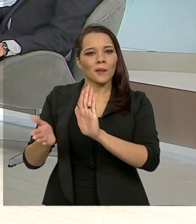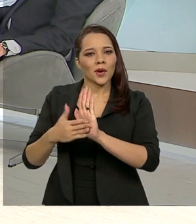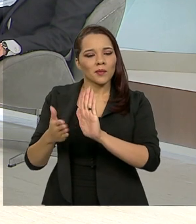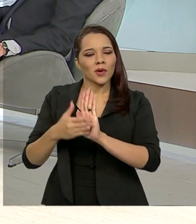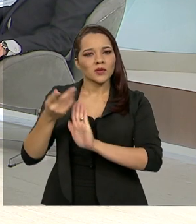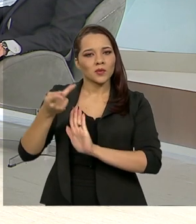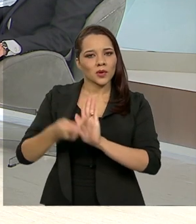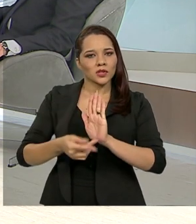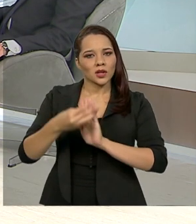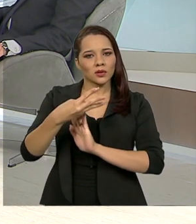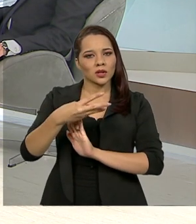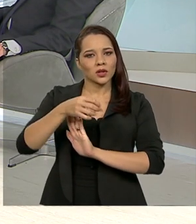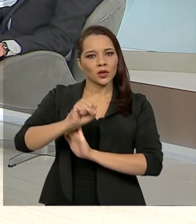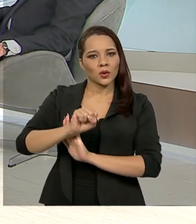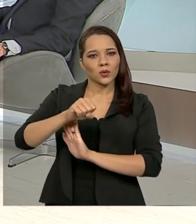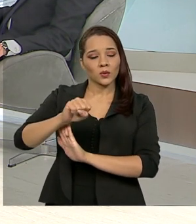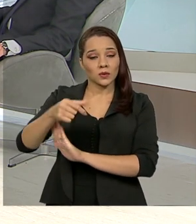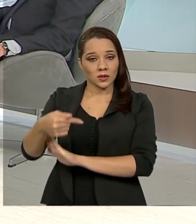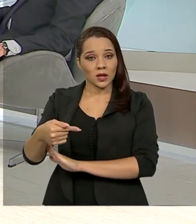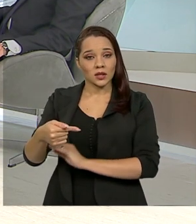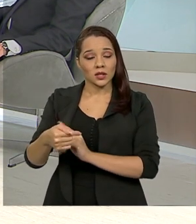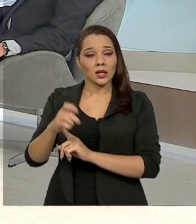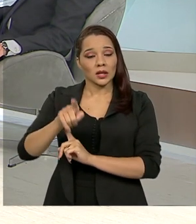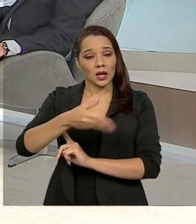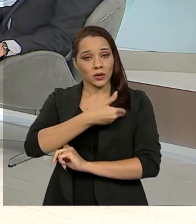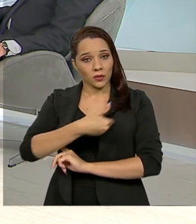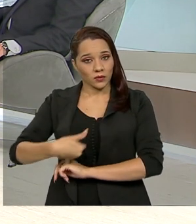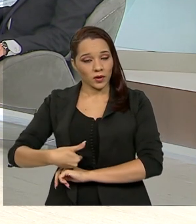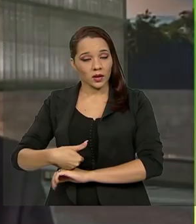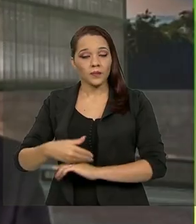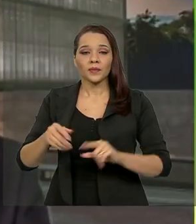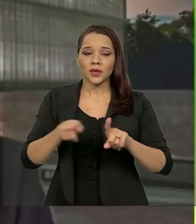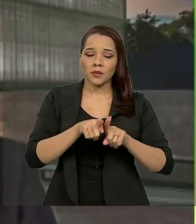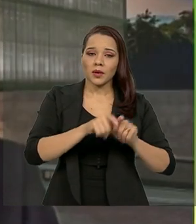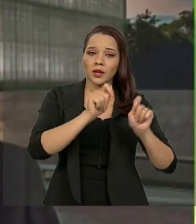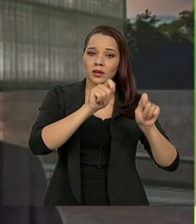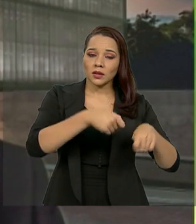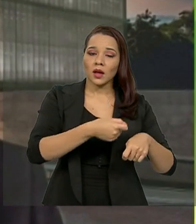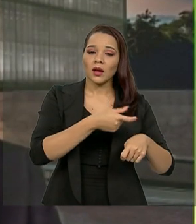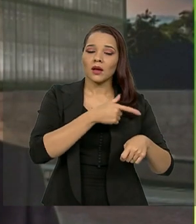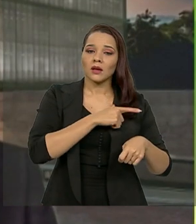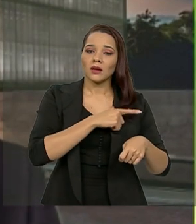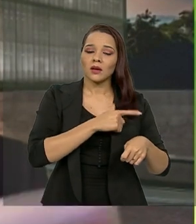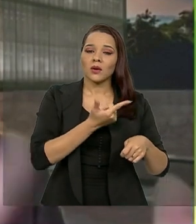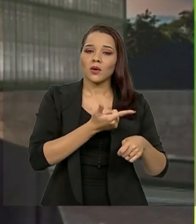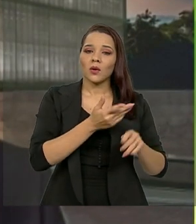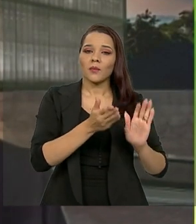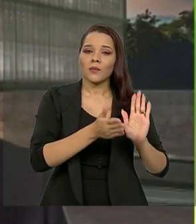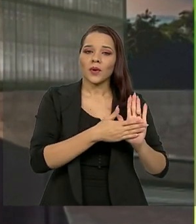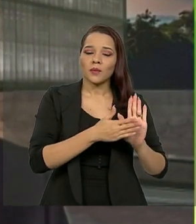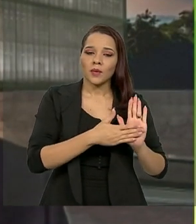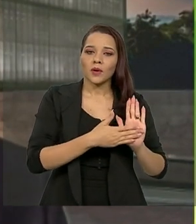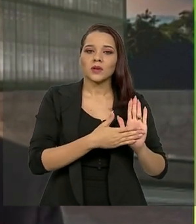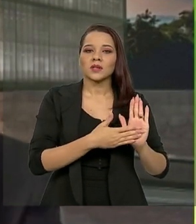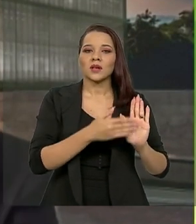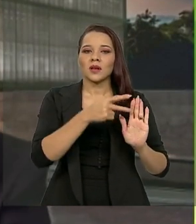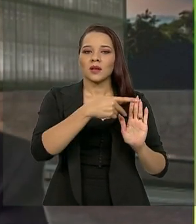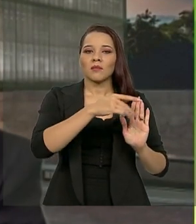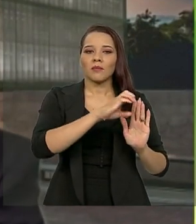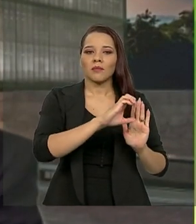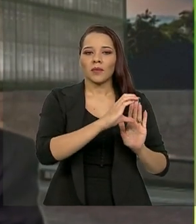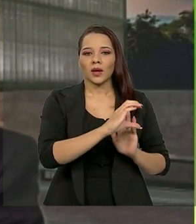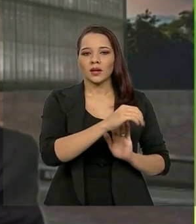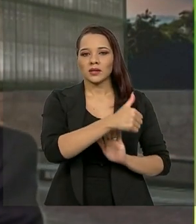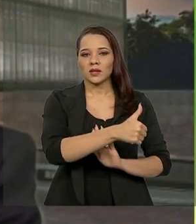projeto 3887, que é do governo, e que possa também contemplar tanto a PEC